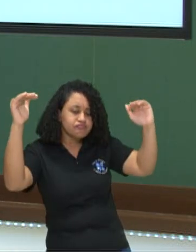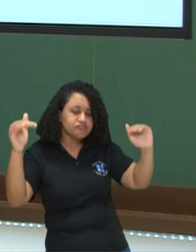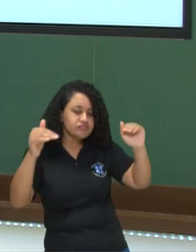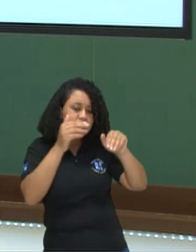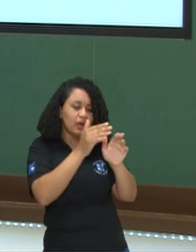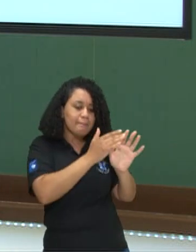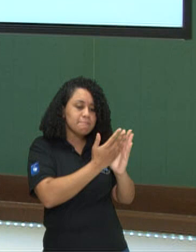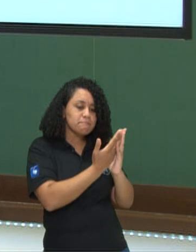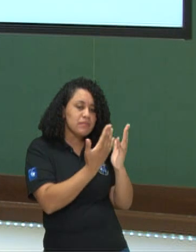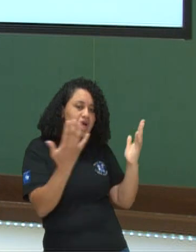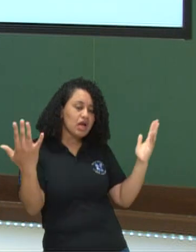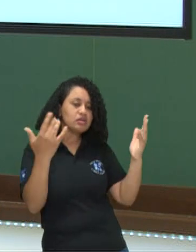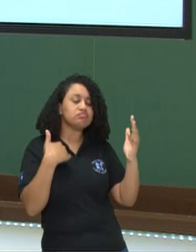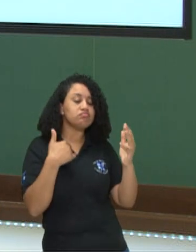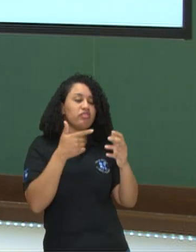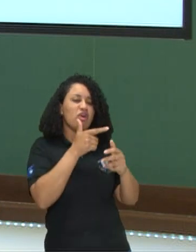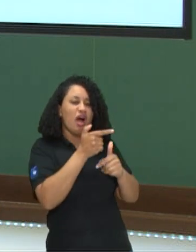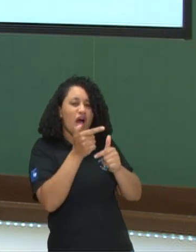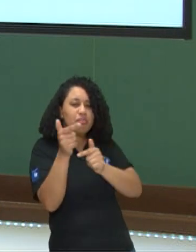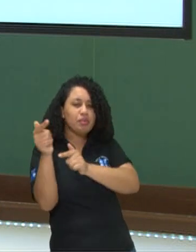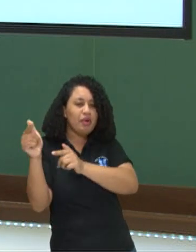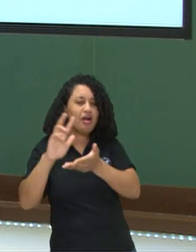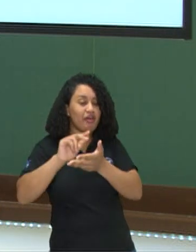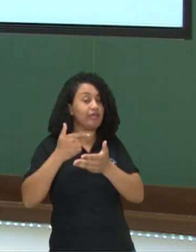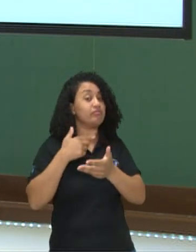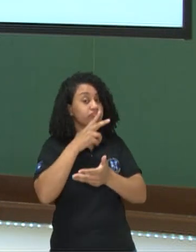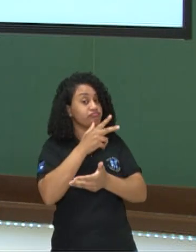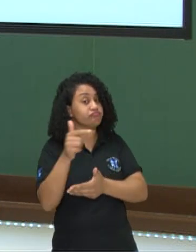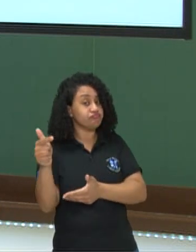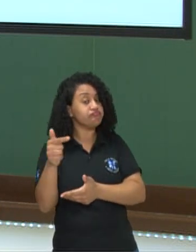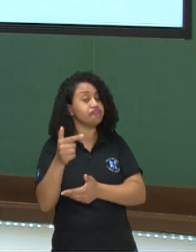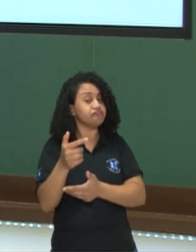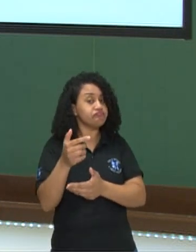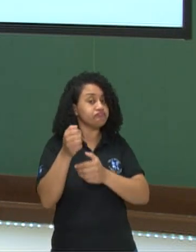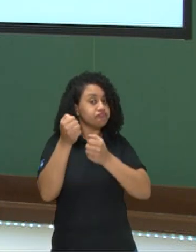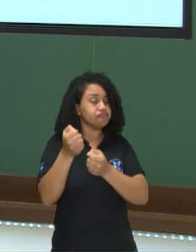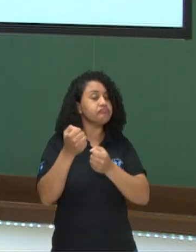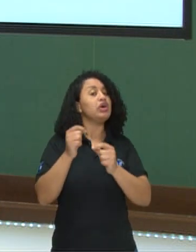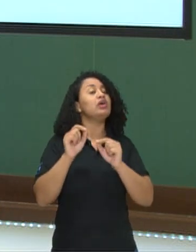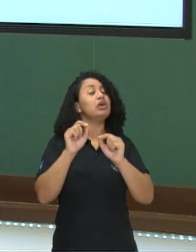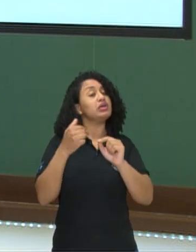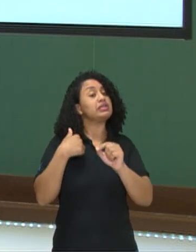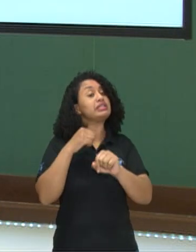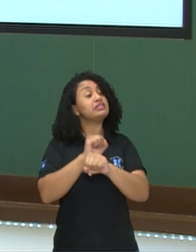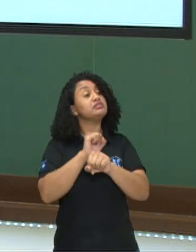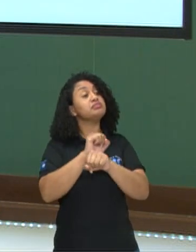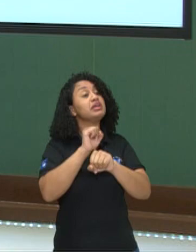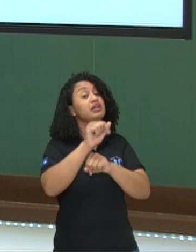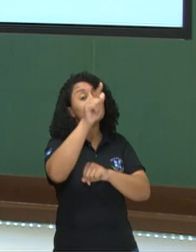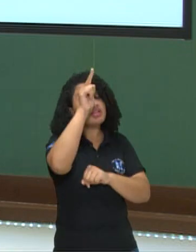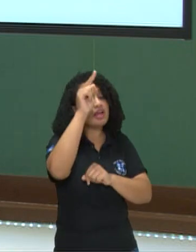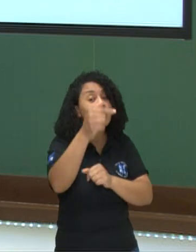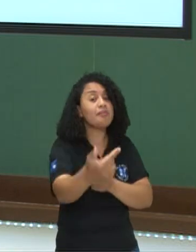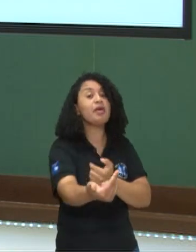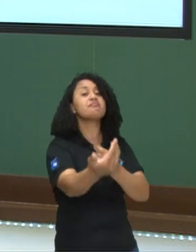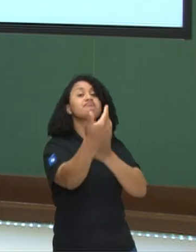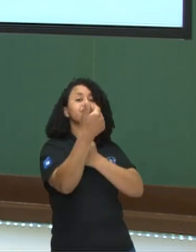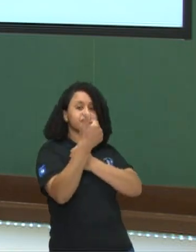de fortificações pesadas na fronteira da França com a Alemanha, esperando um possível ataque alemão, mas